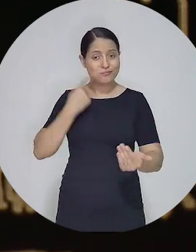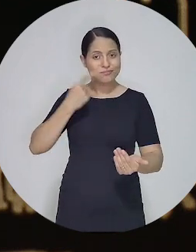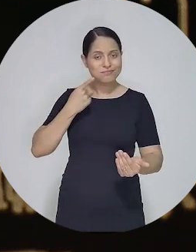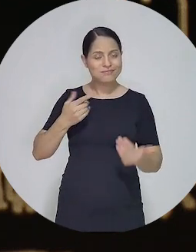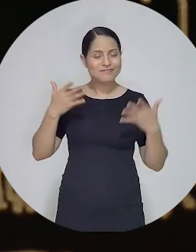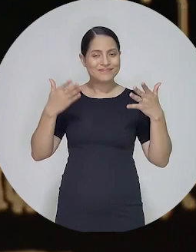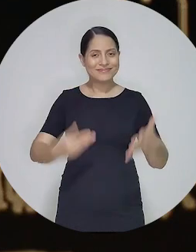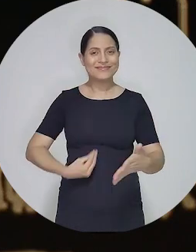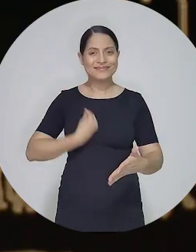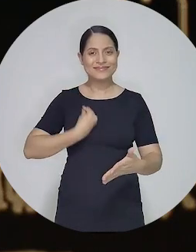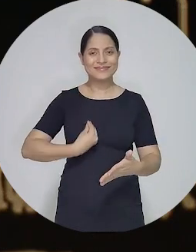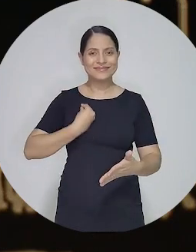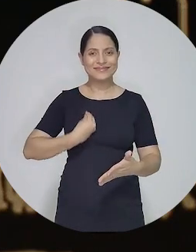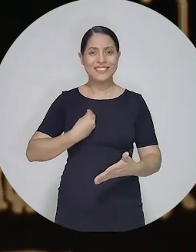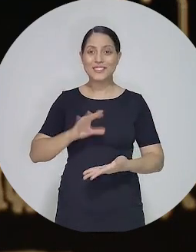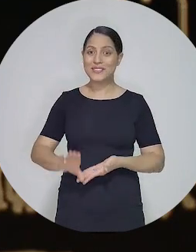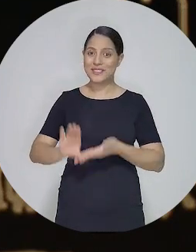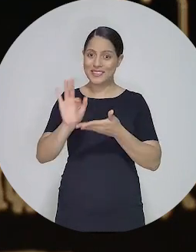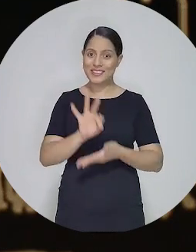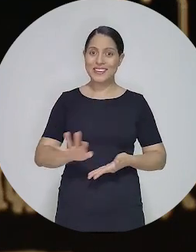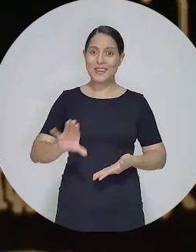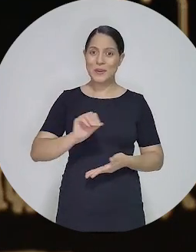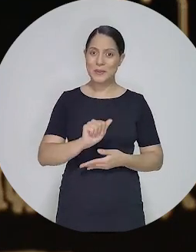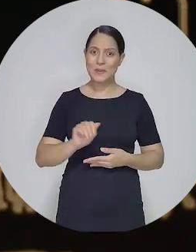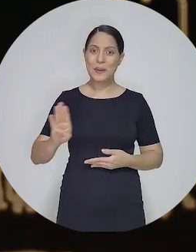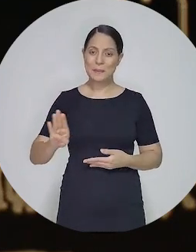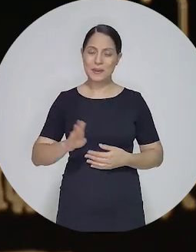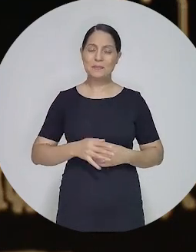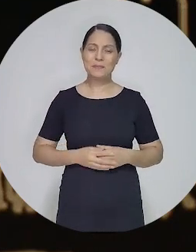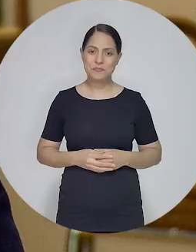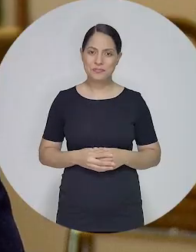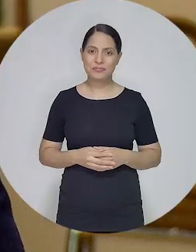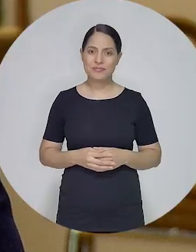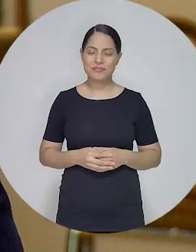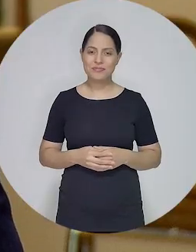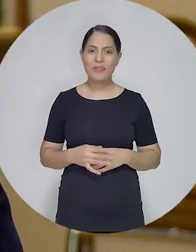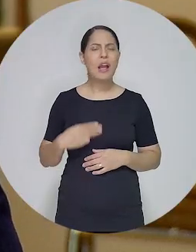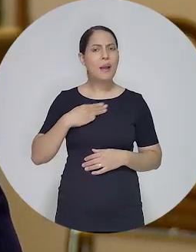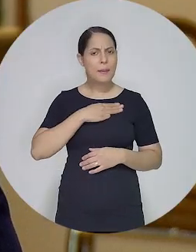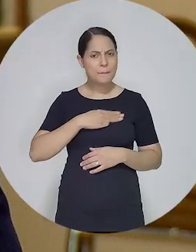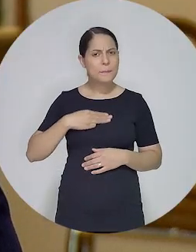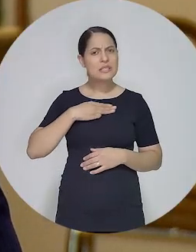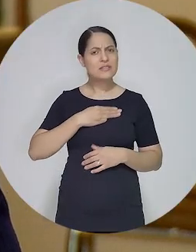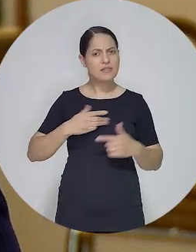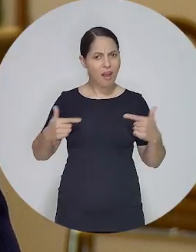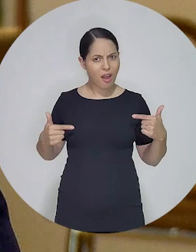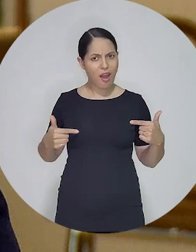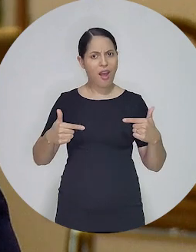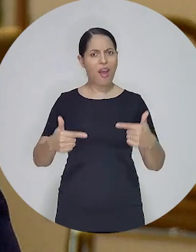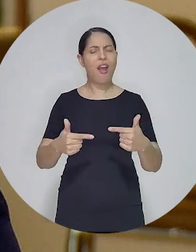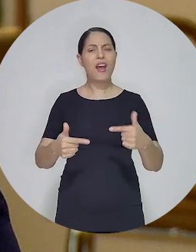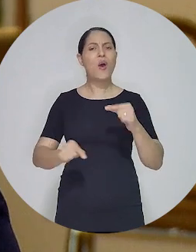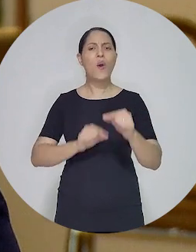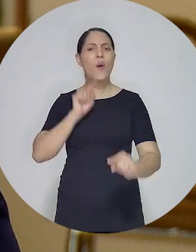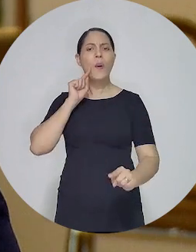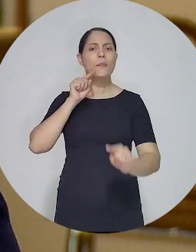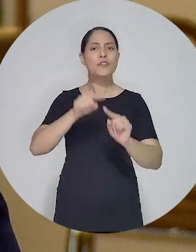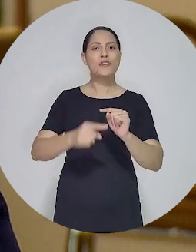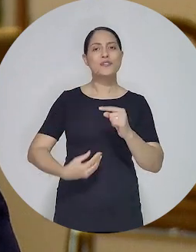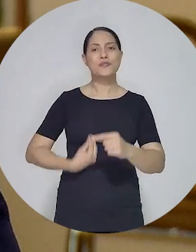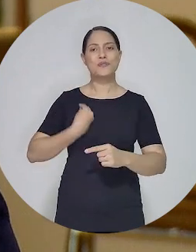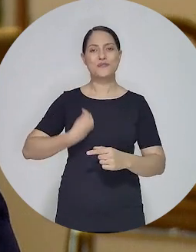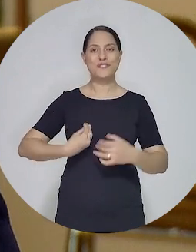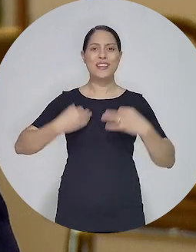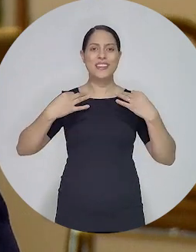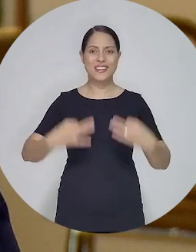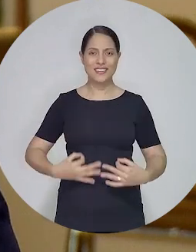parte desta gestão participativa do Conselho Federal da OAB. A missão é fazer um resgate da